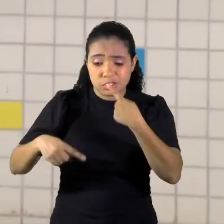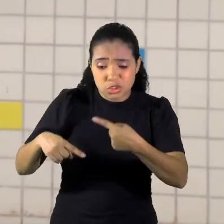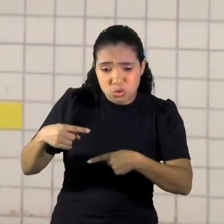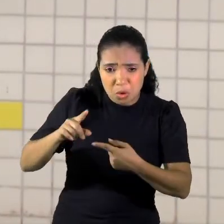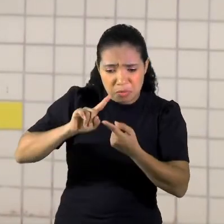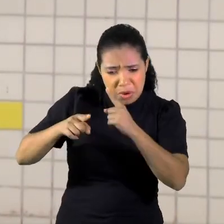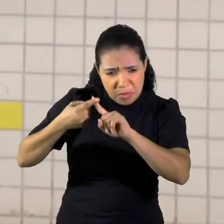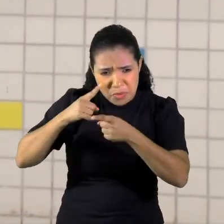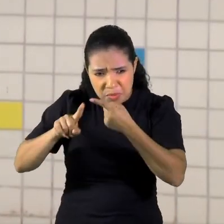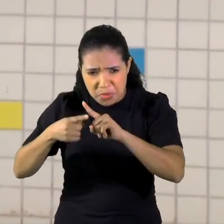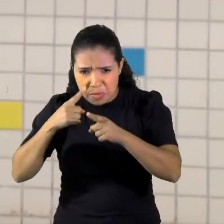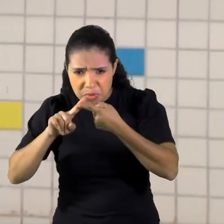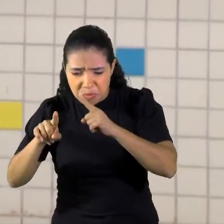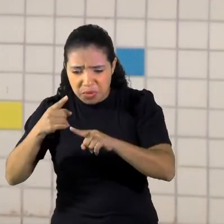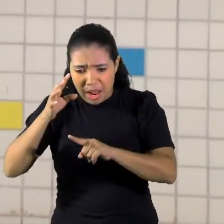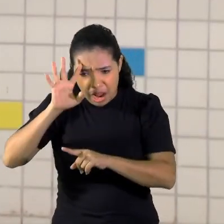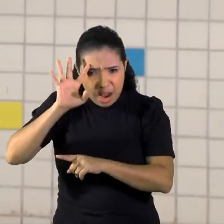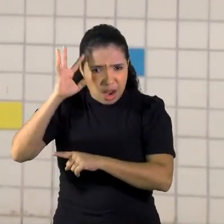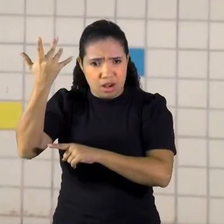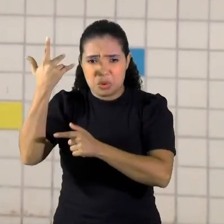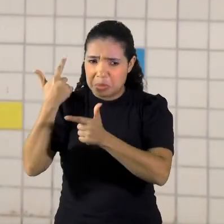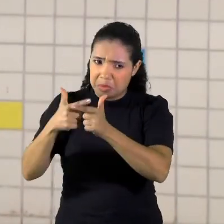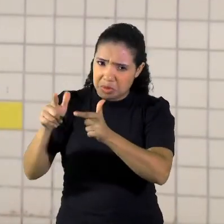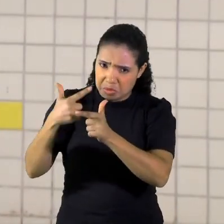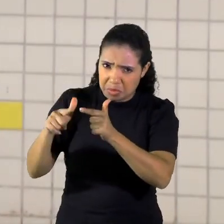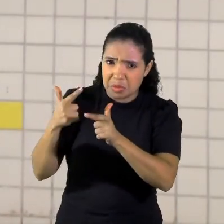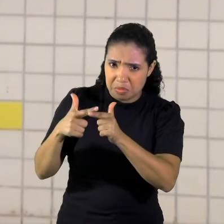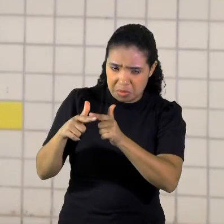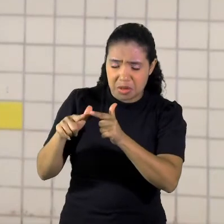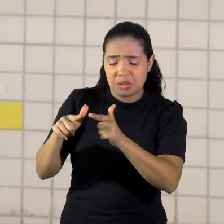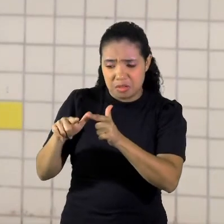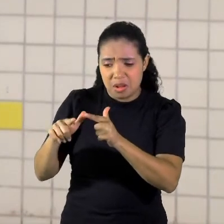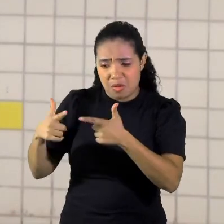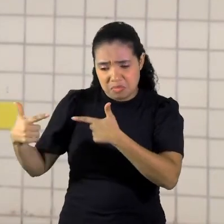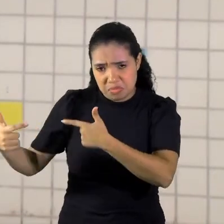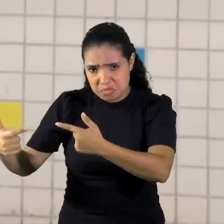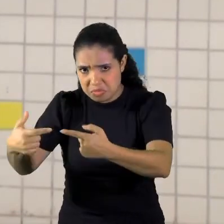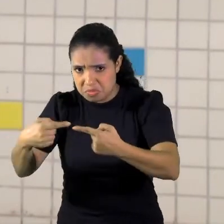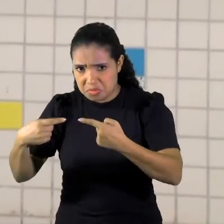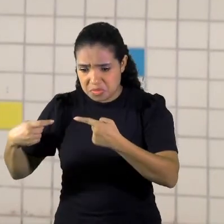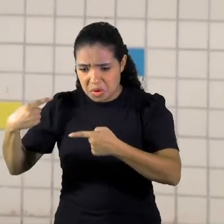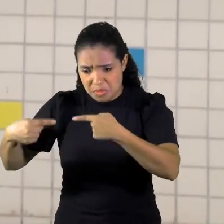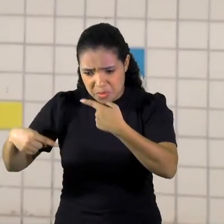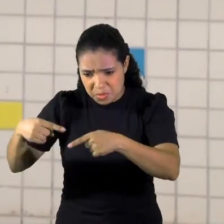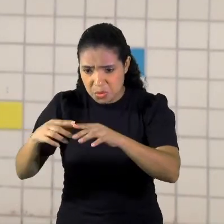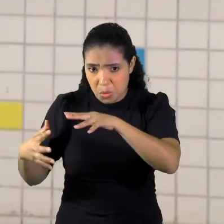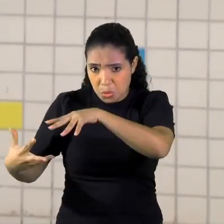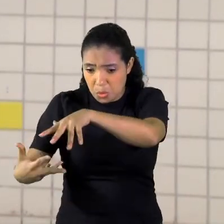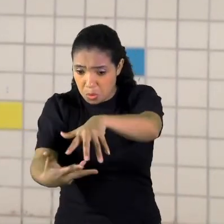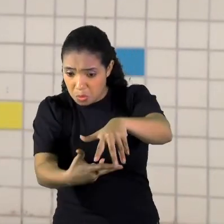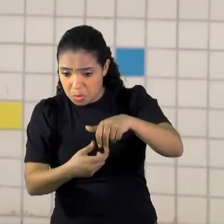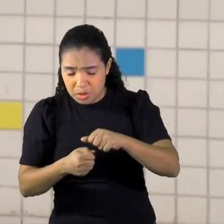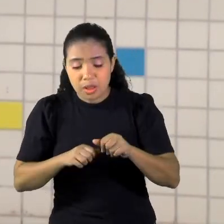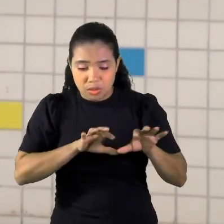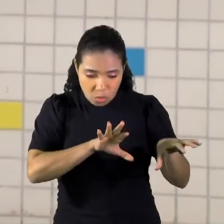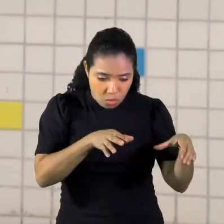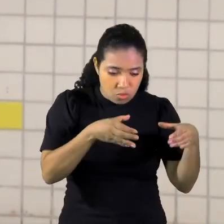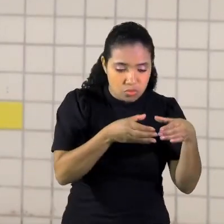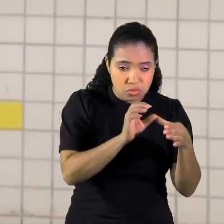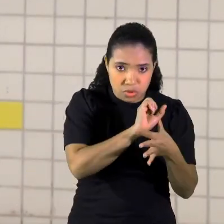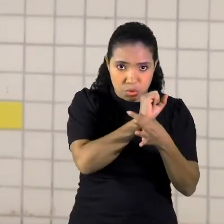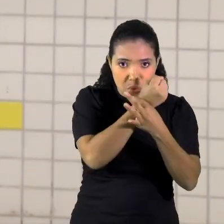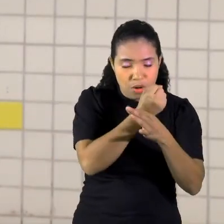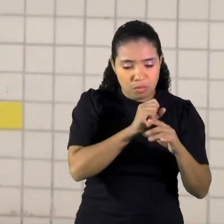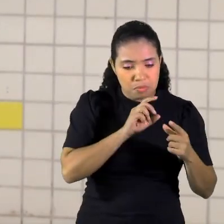negociar, procurar soluções para os conflitos que acontecem espalhados pelo mundo. O Conselho de Segurança se reúne e